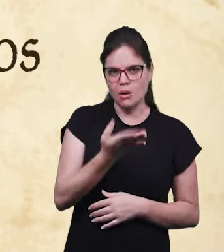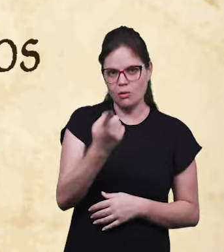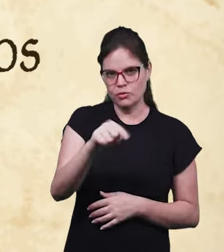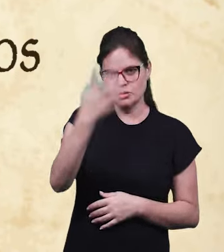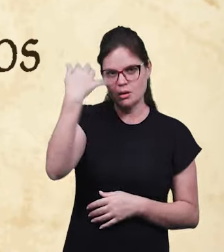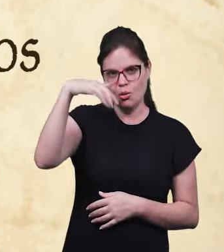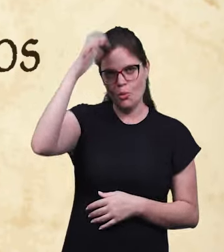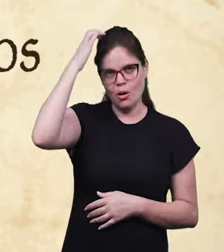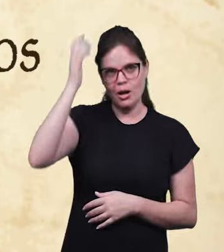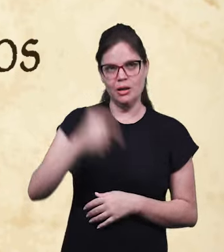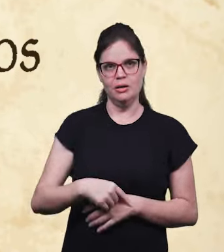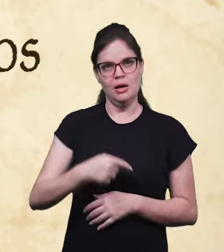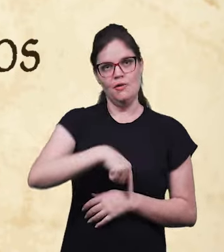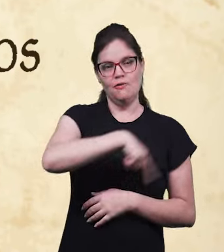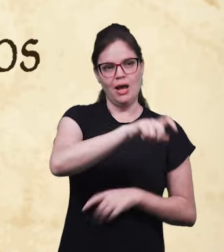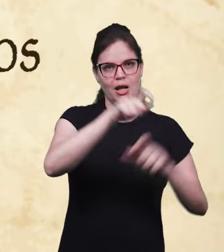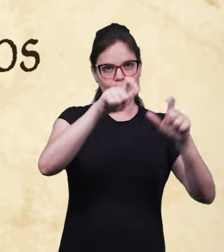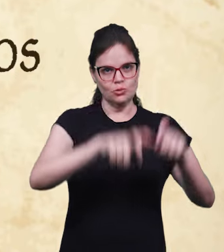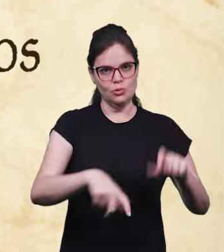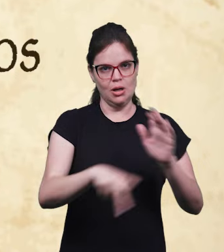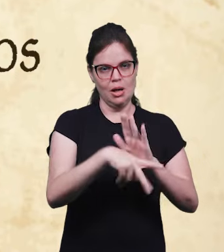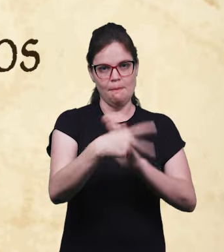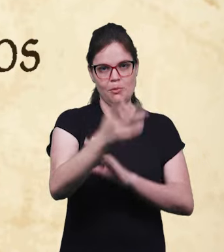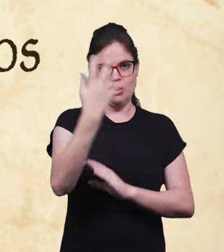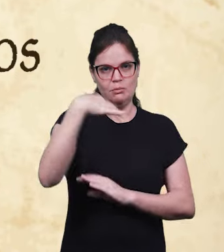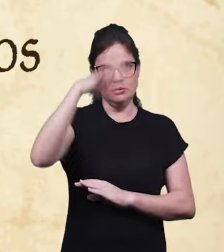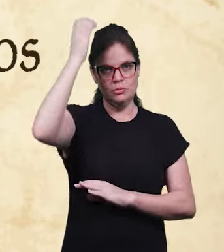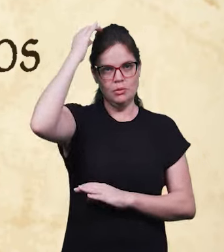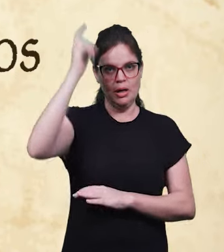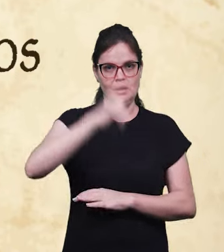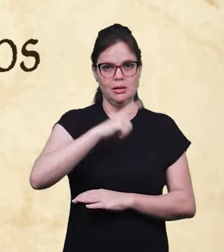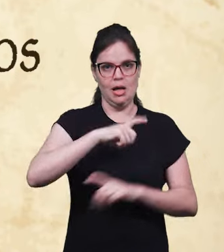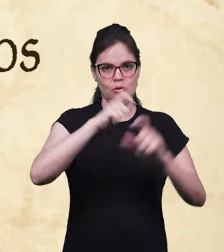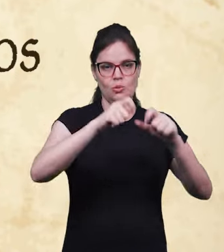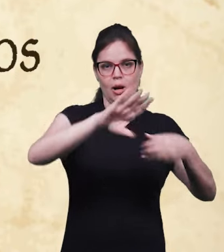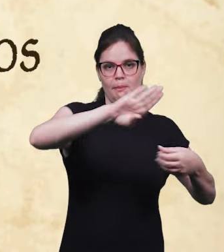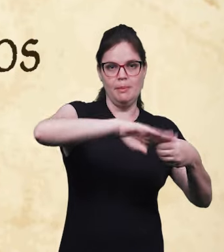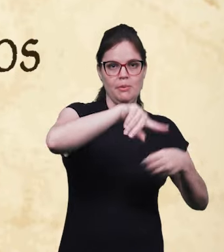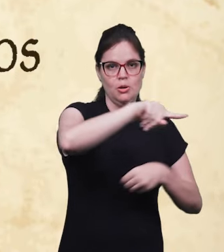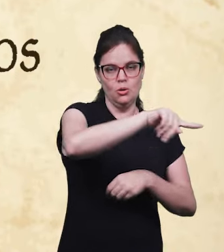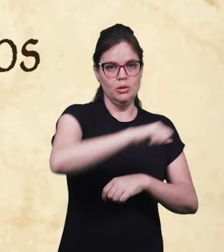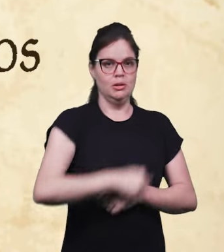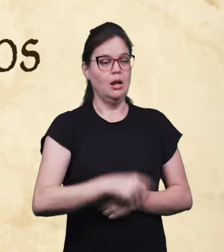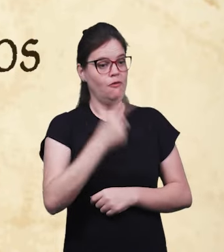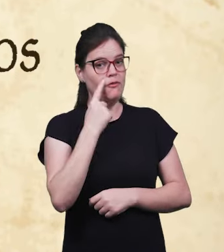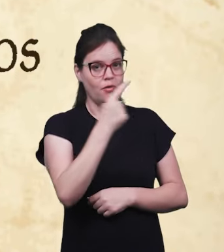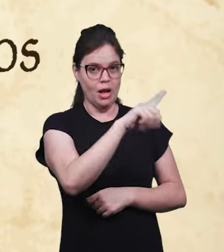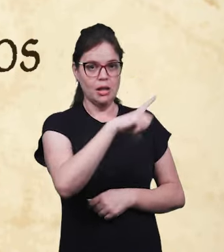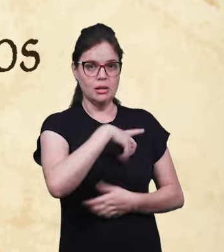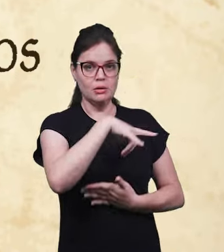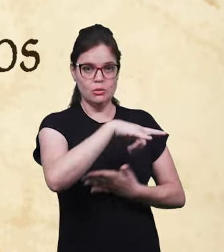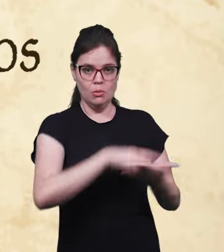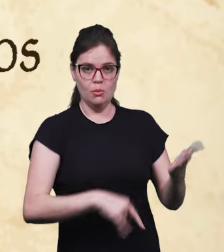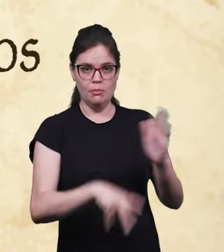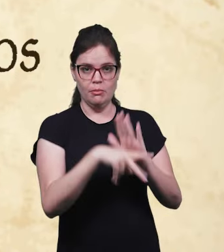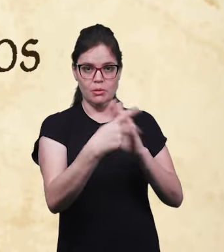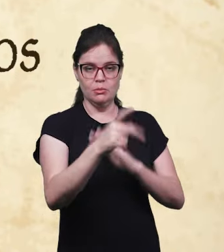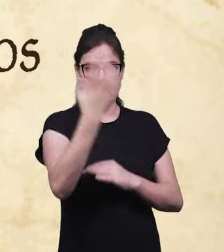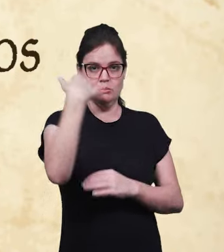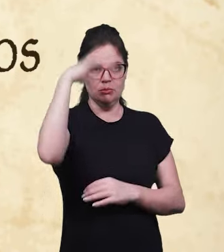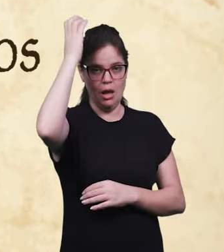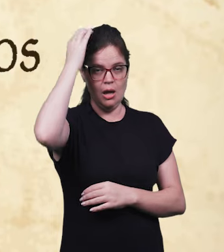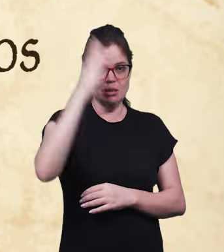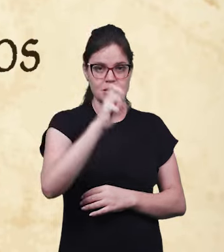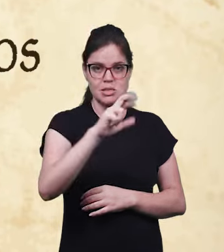busque-se lá na casa dos tesouros do rei, que está em Babilônia, se é verdade haver uma ordem do